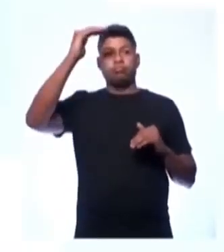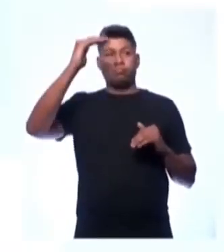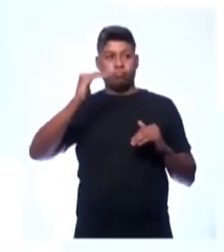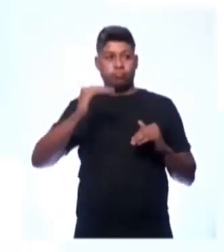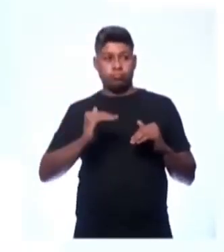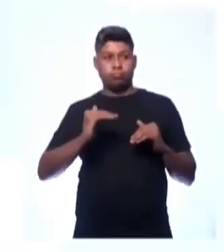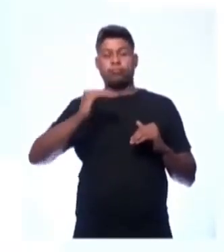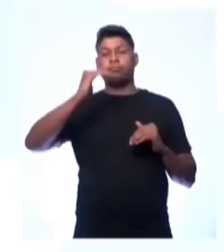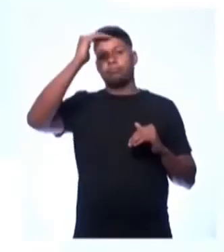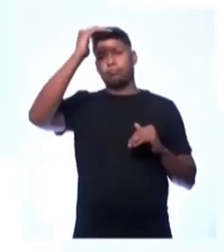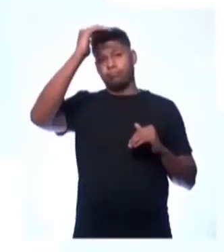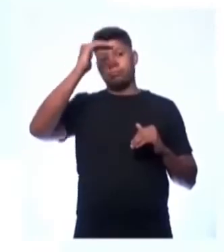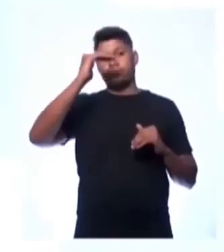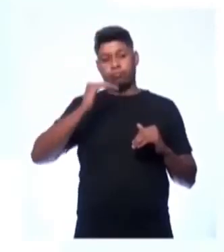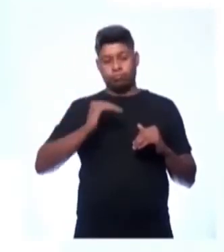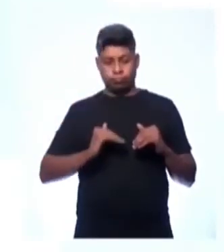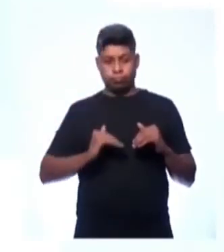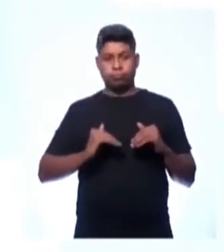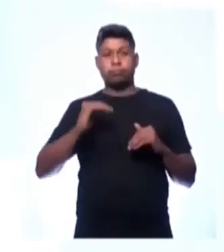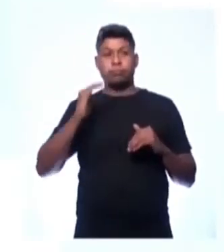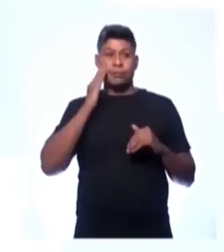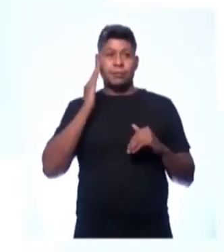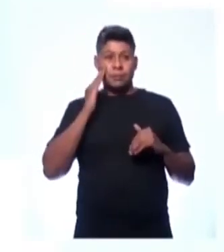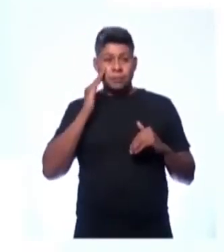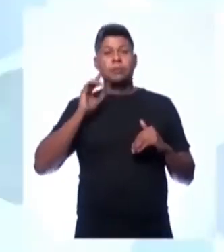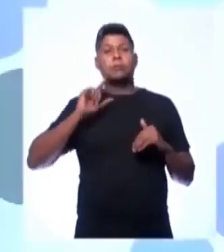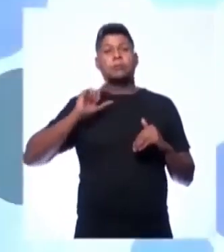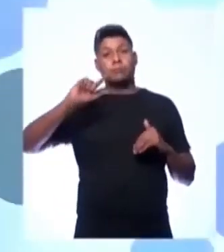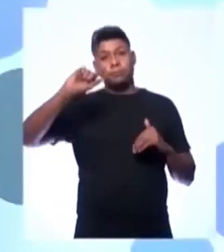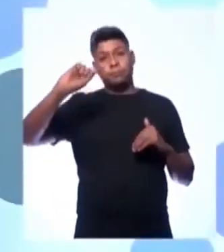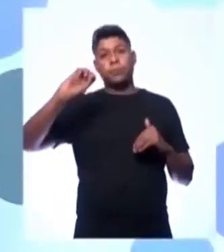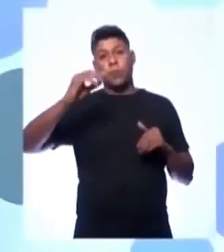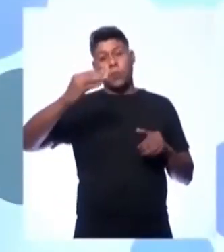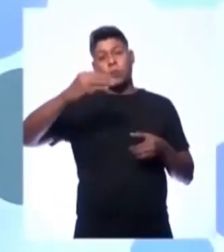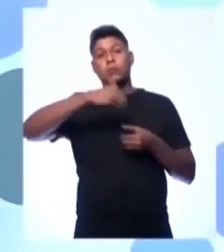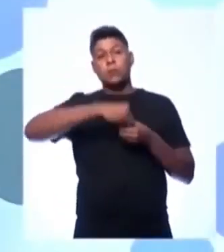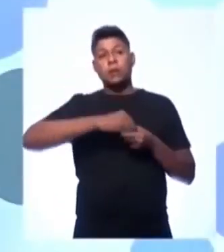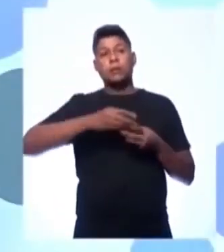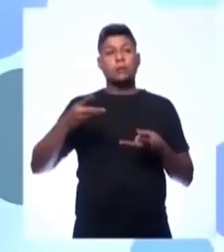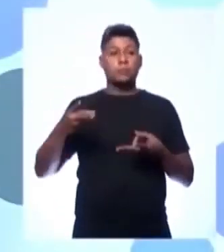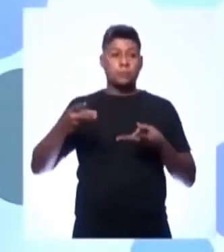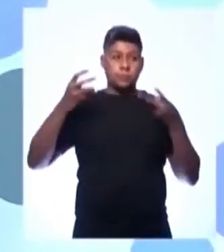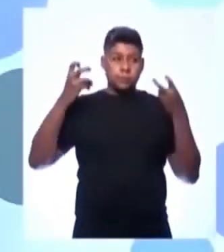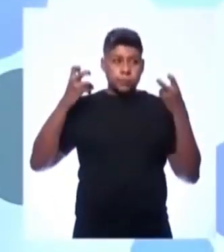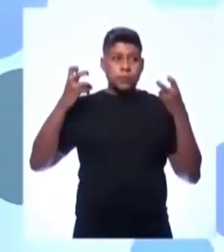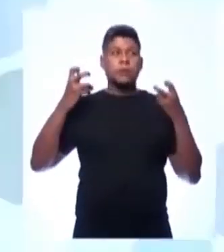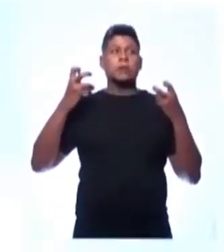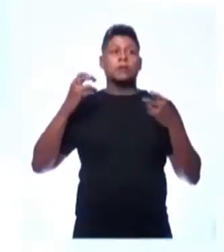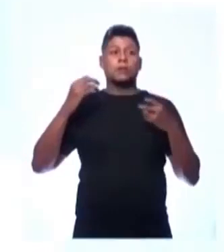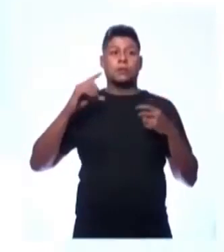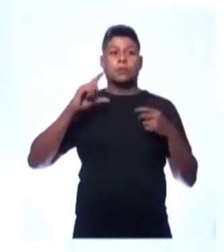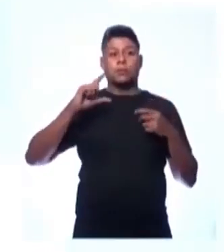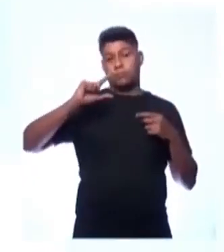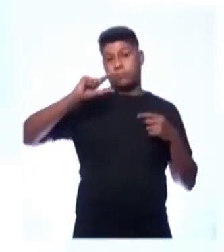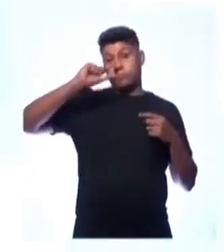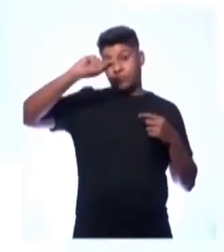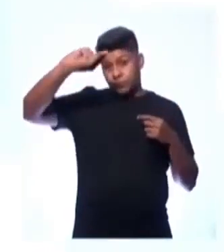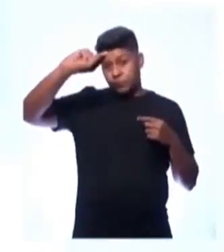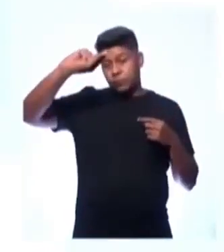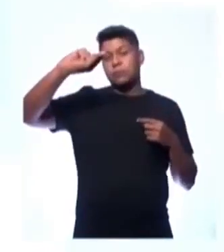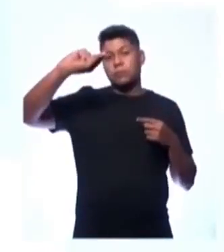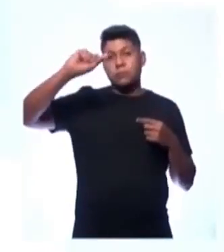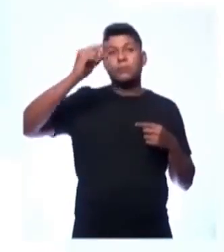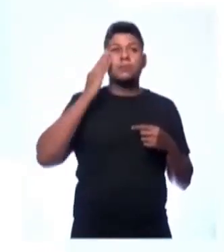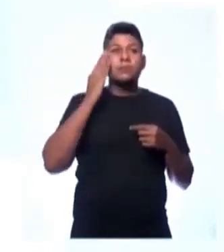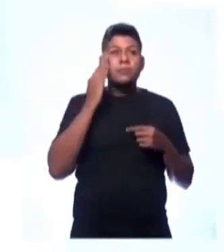a regra da mão esquerda. Então, se o campo magnético está saindo ou está entrando, né? Então, você observa agora o campo magnético saindo do plano, seguindo